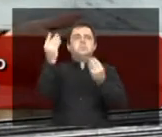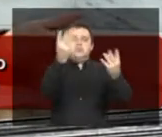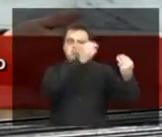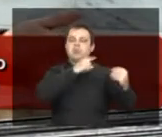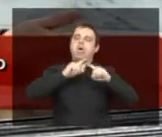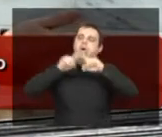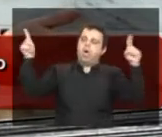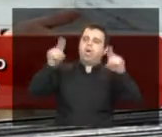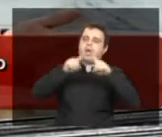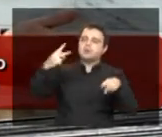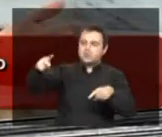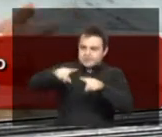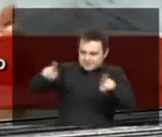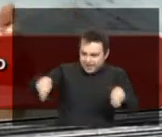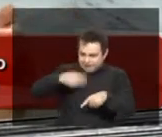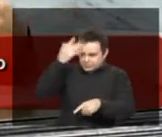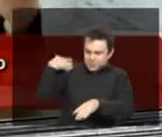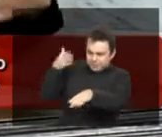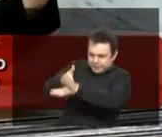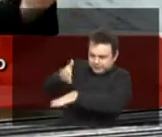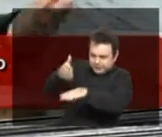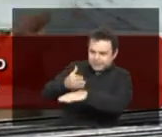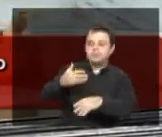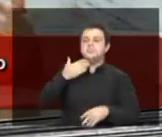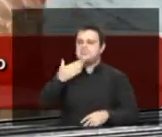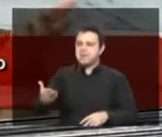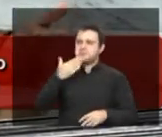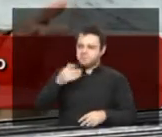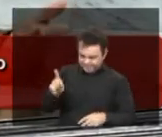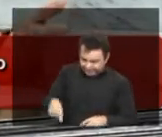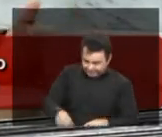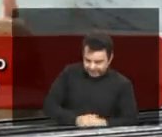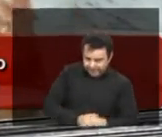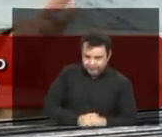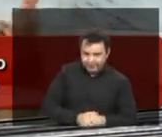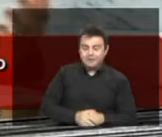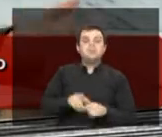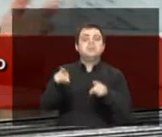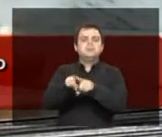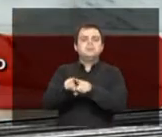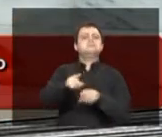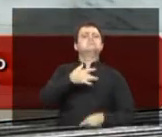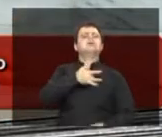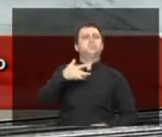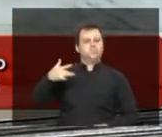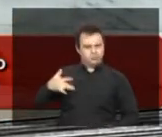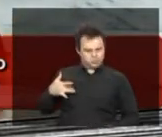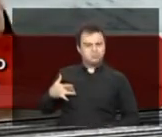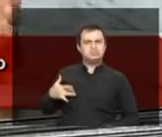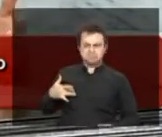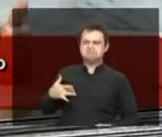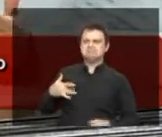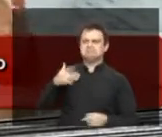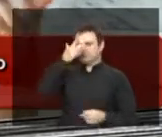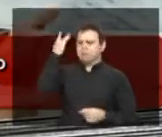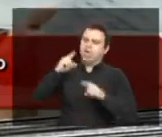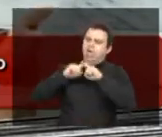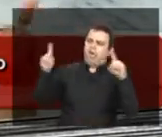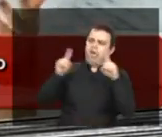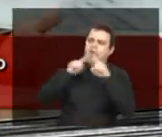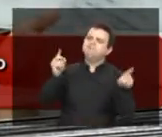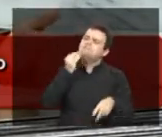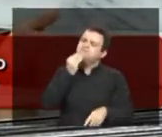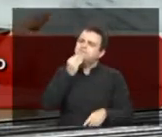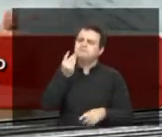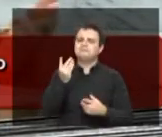munícipes que vêm até o seu gabinete, né? Sim. E também em relação à saúde, né? Como você falou aí, poderia ter sido